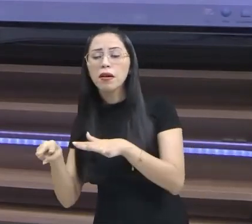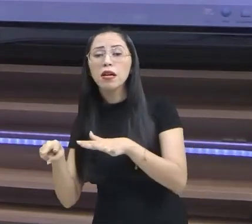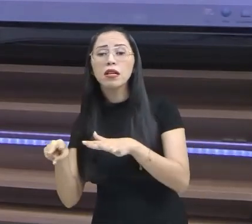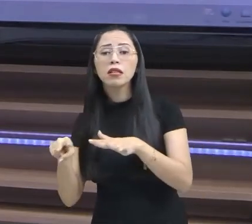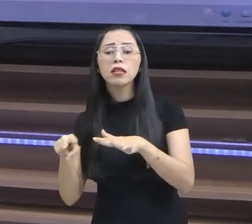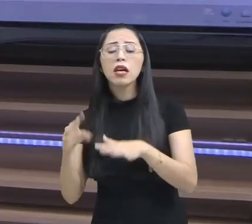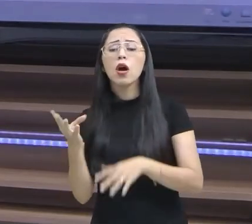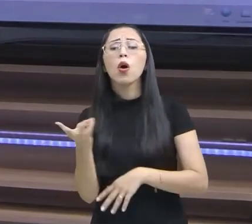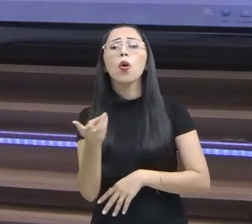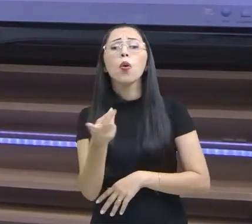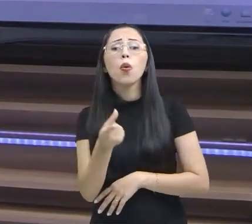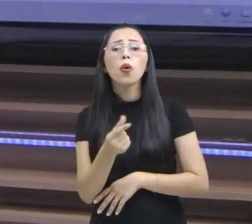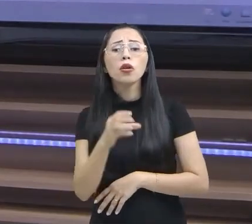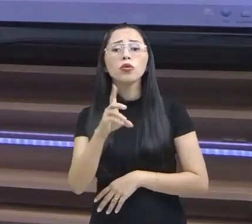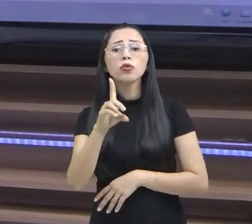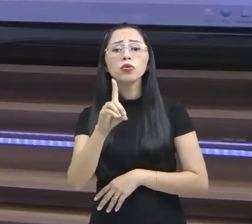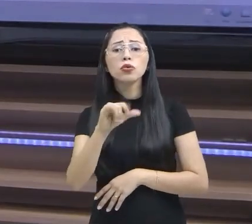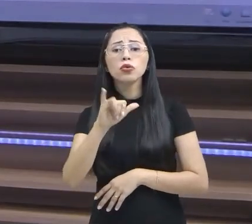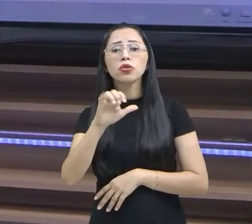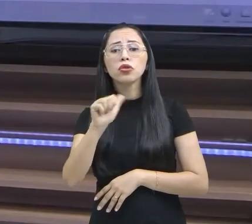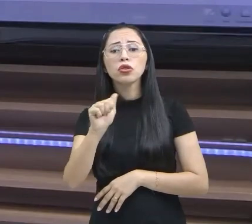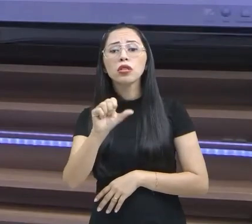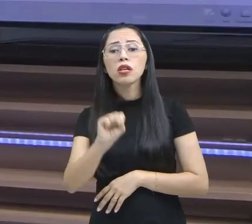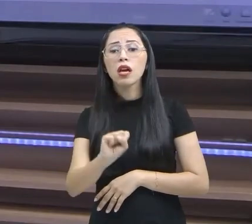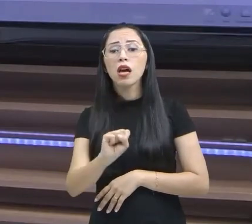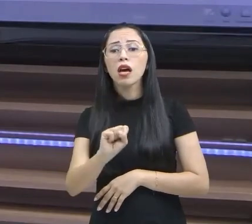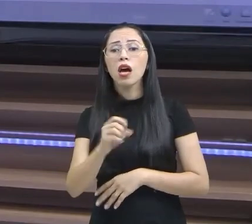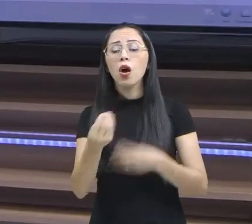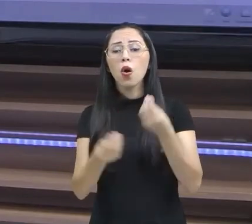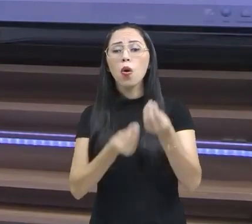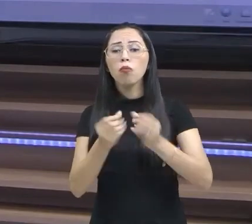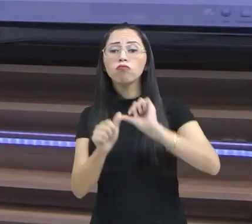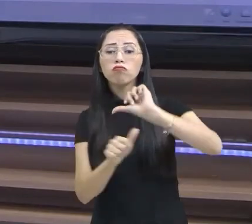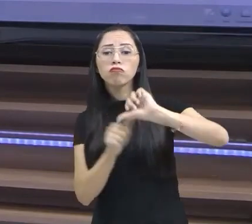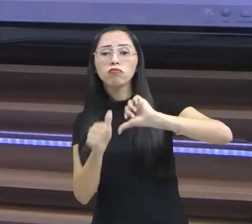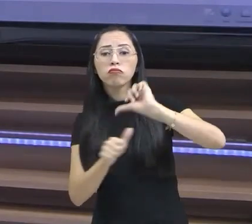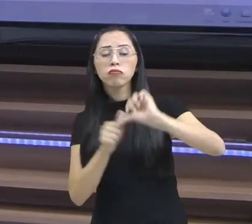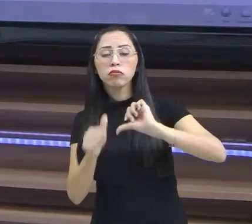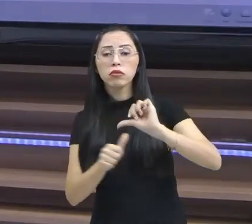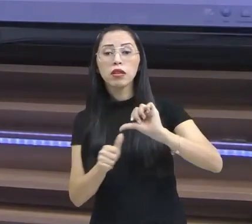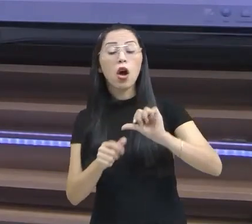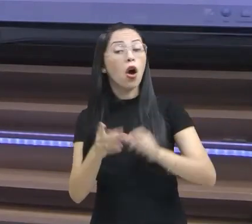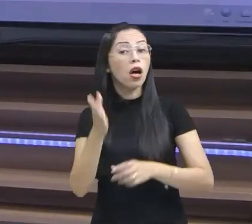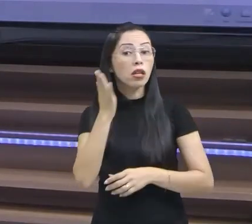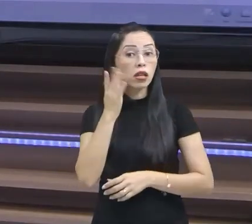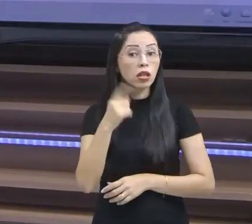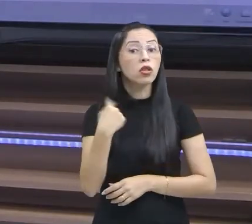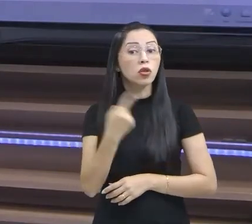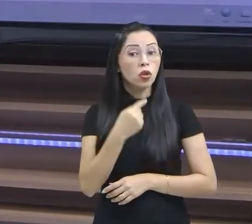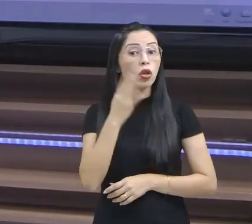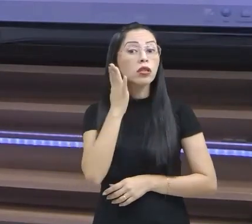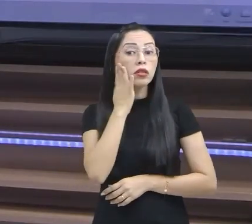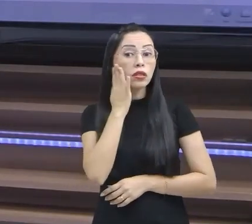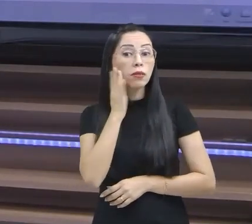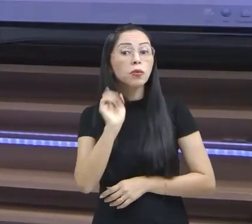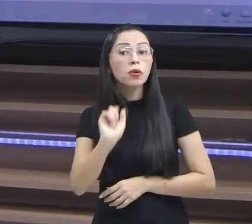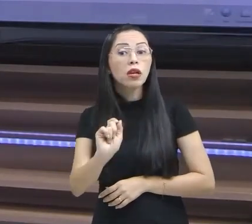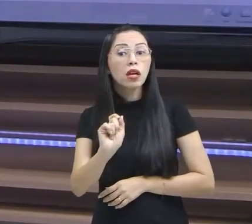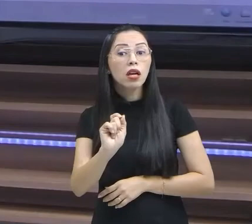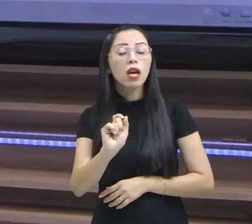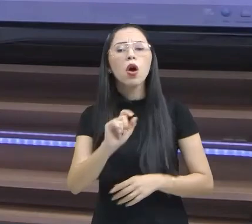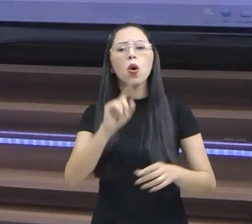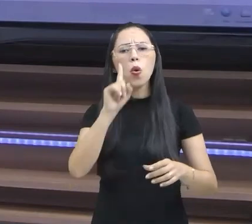conversões. Quais são as medidas aí? Bom, nós sabemos o seguinte, que uma semana tem quantos dias?